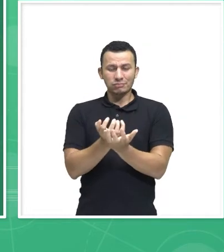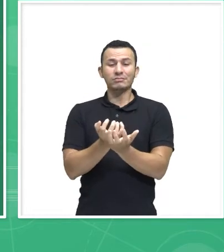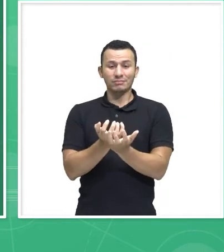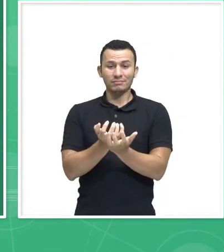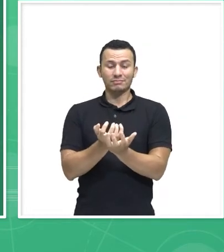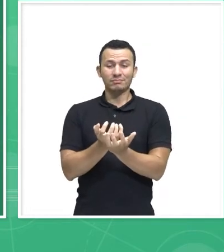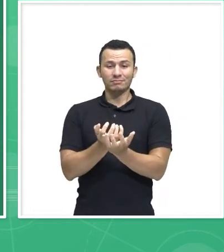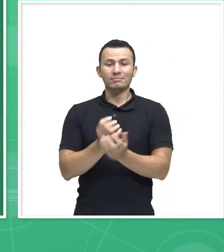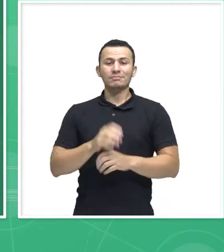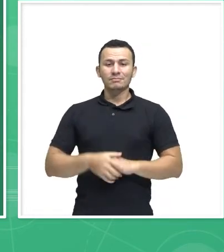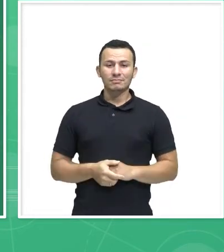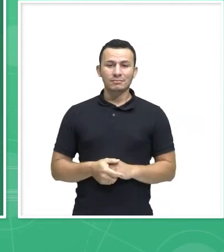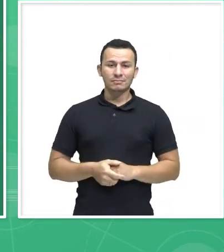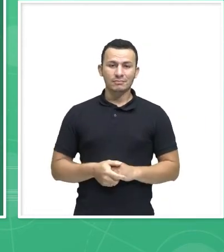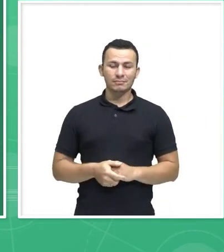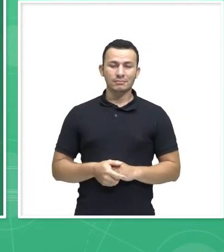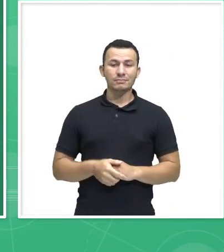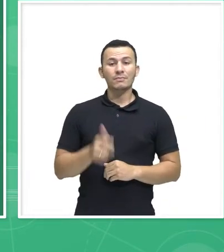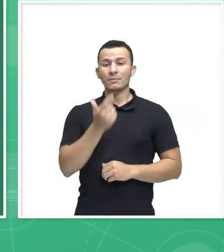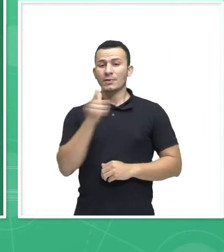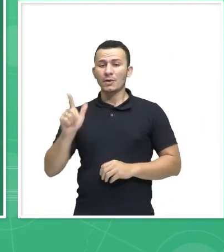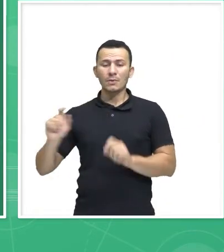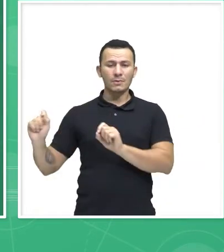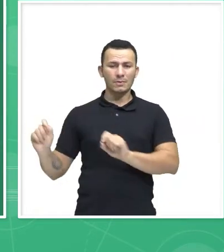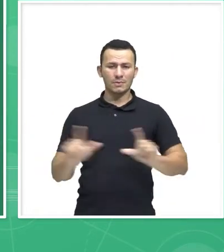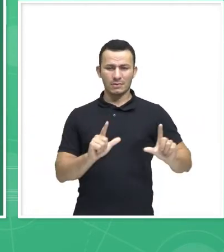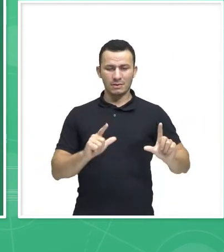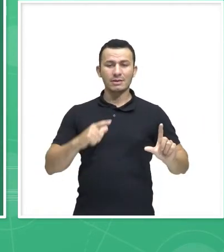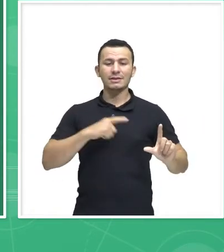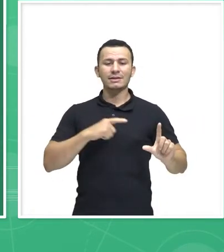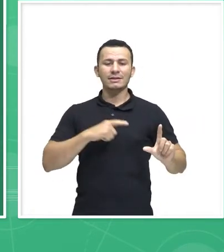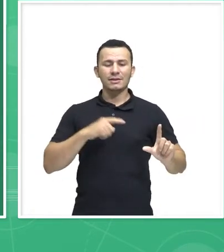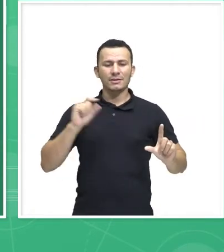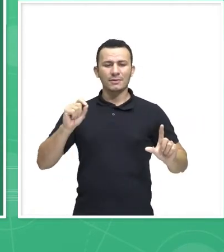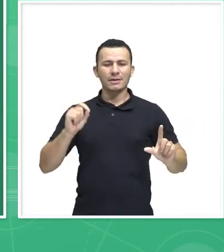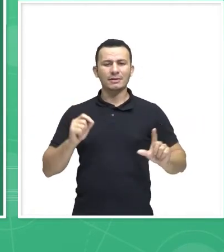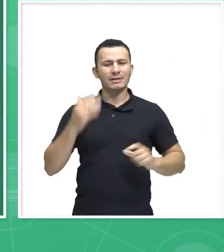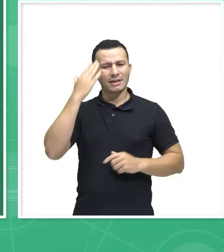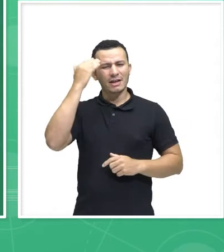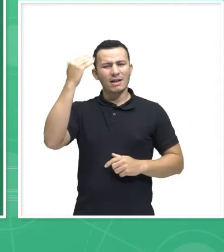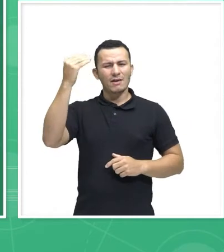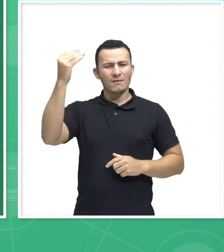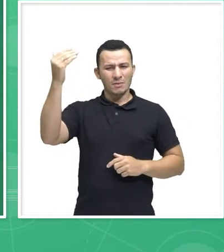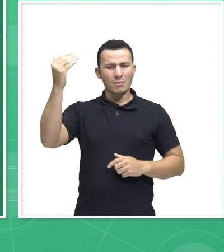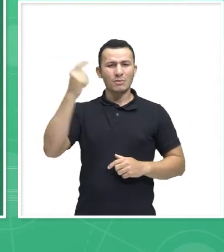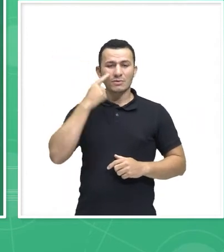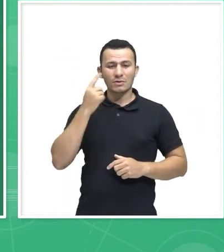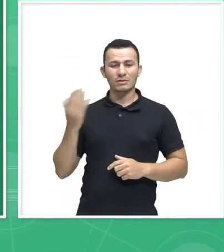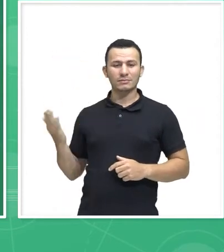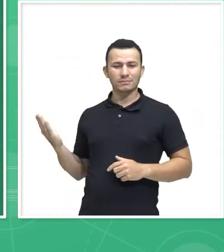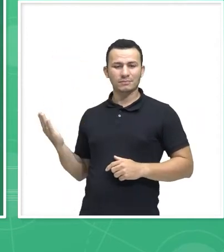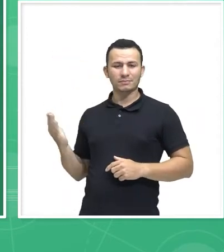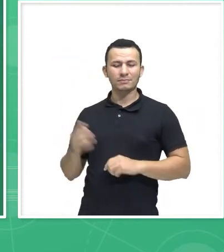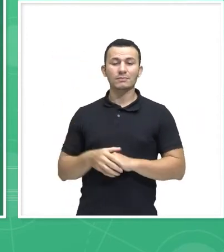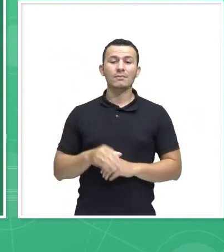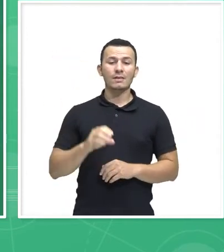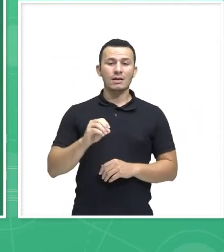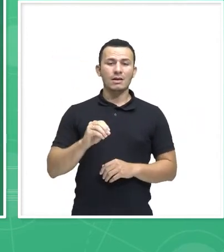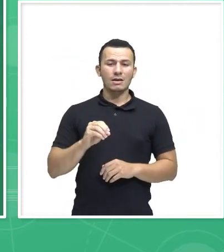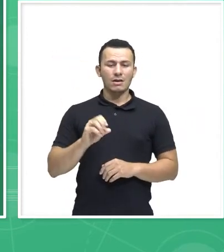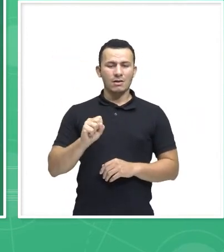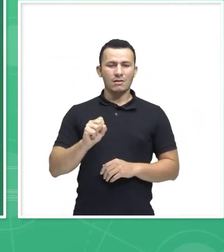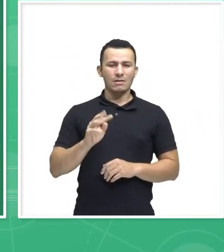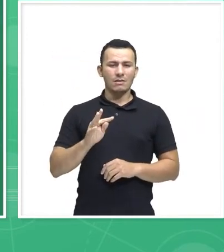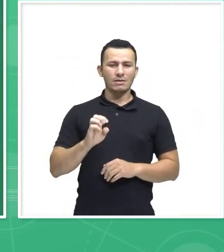substituição tá E aí na outra imagem a gente observa o nosso famoso osteíte né que é como se